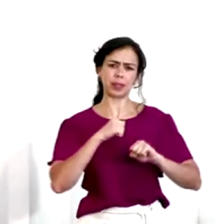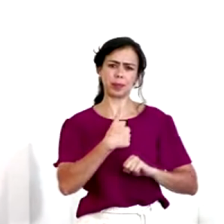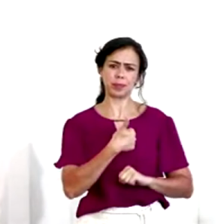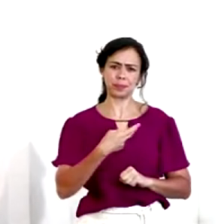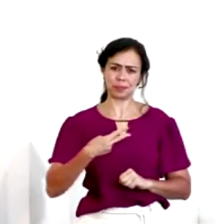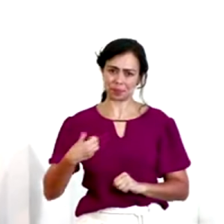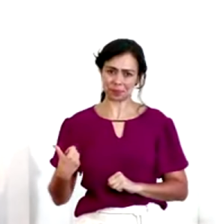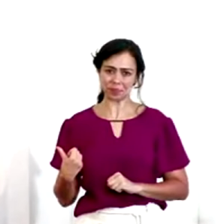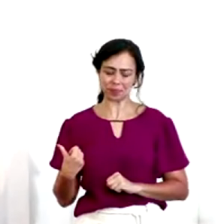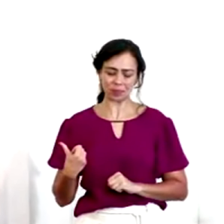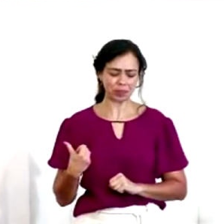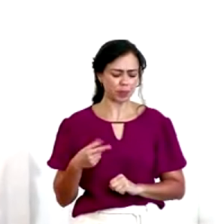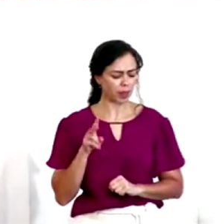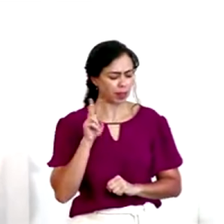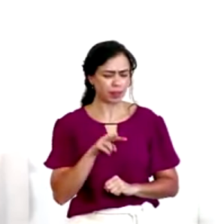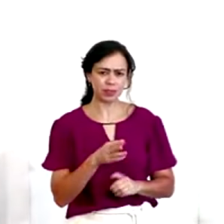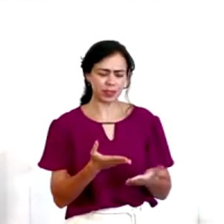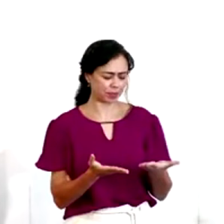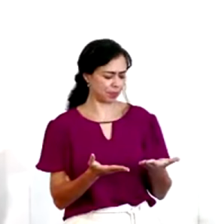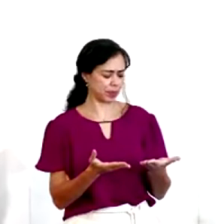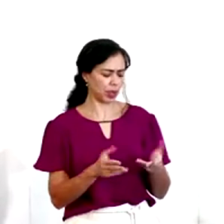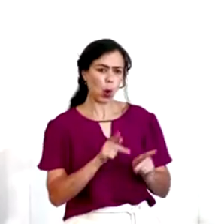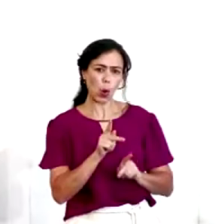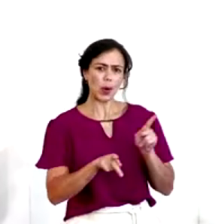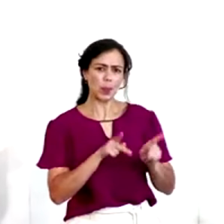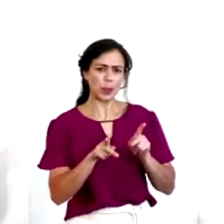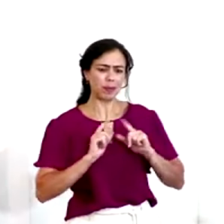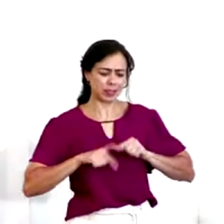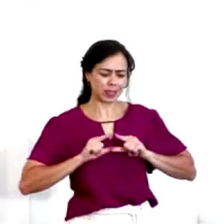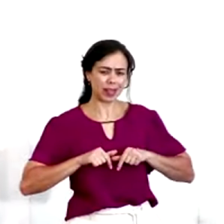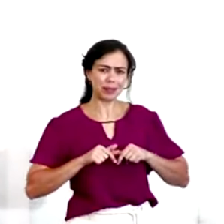momento especial na história do povo de Israel.